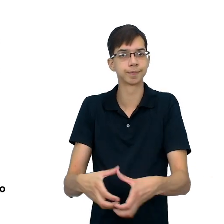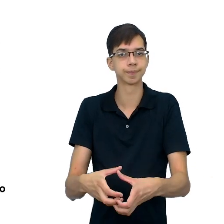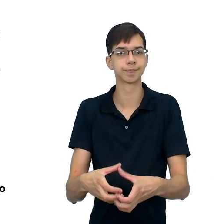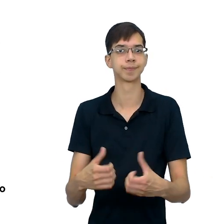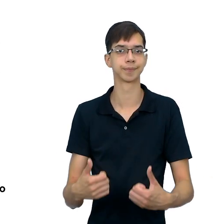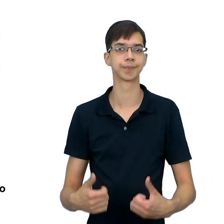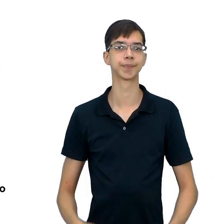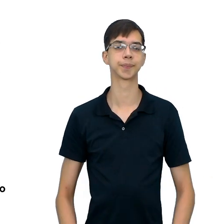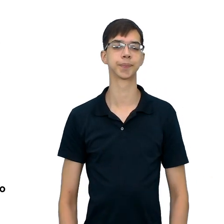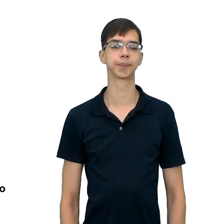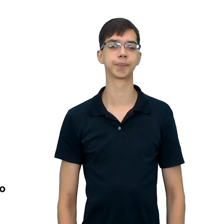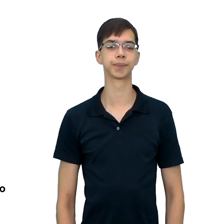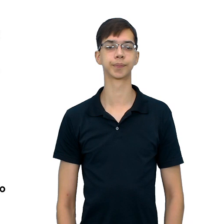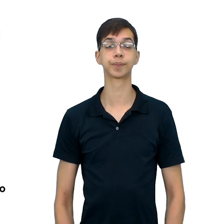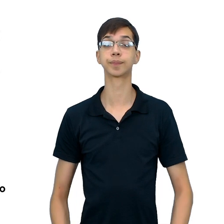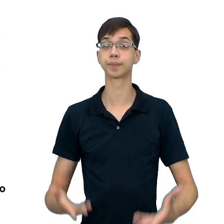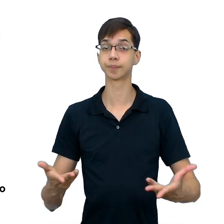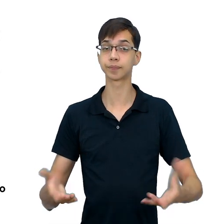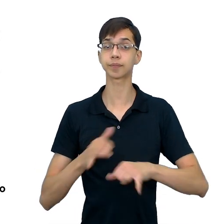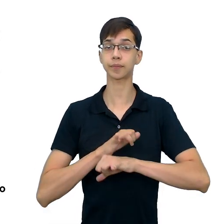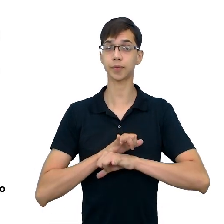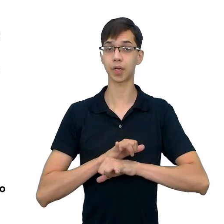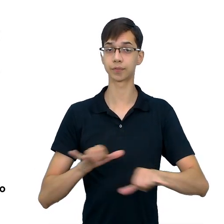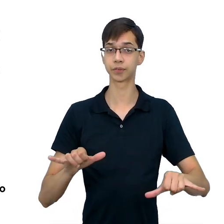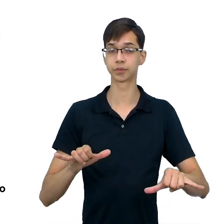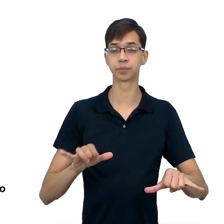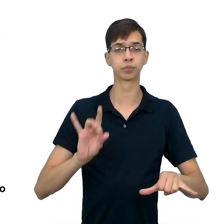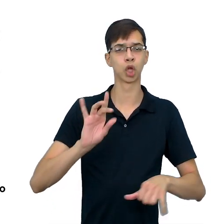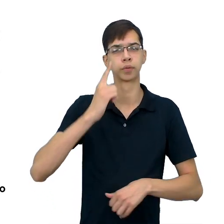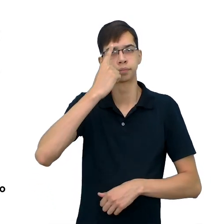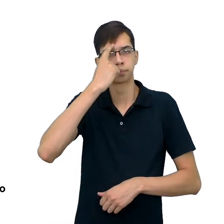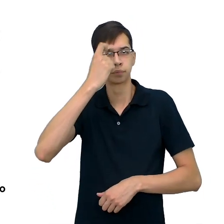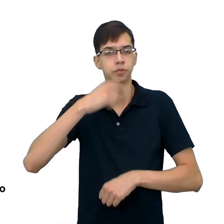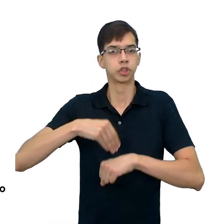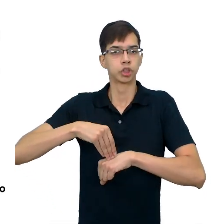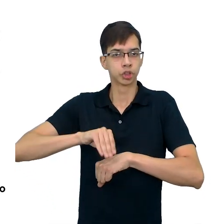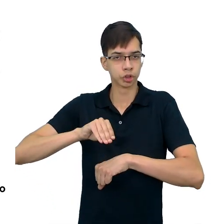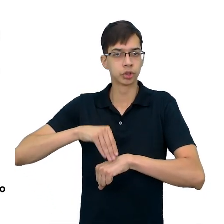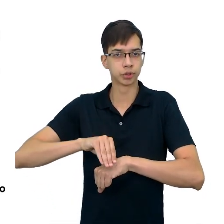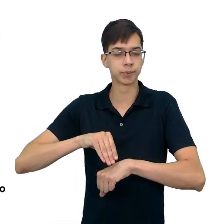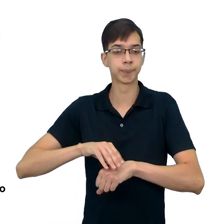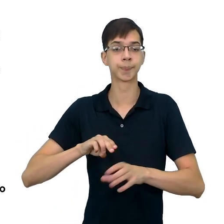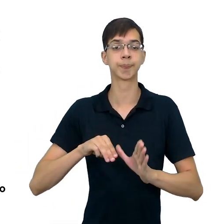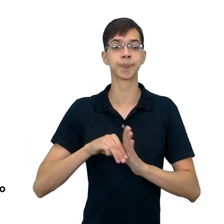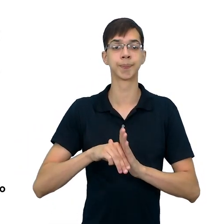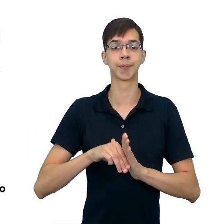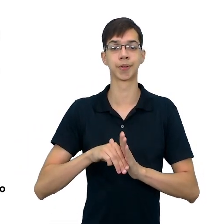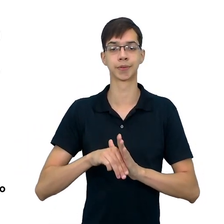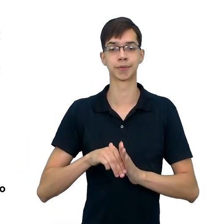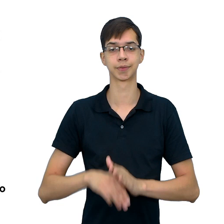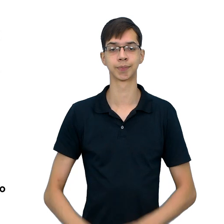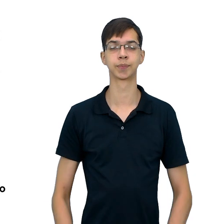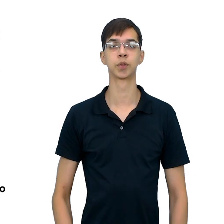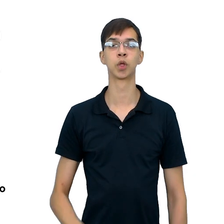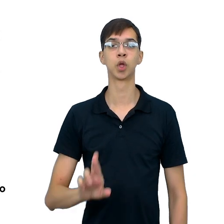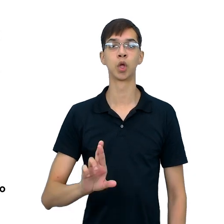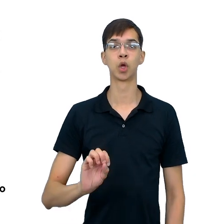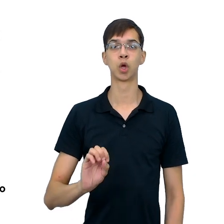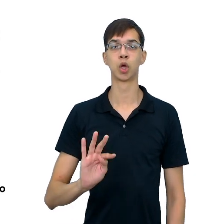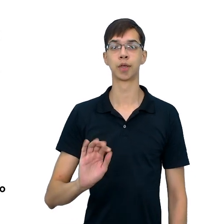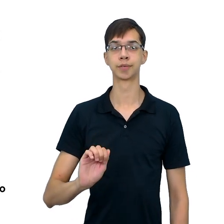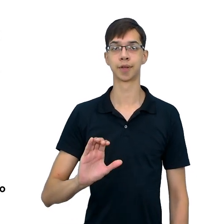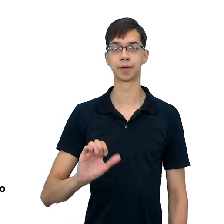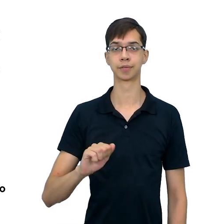Então, nós trazemos, né, para vocês aí como uma ideia, né, de metodologia, a rotação por estações,